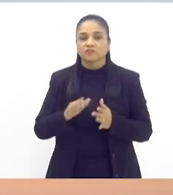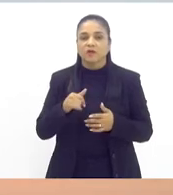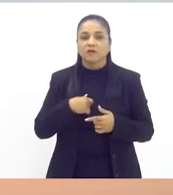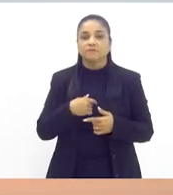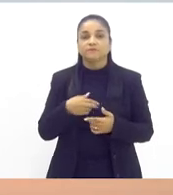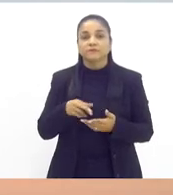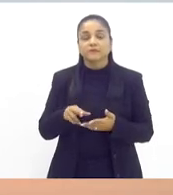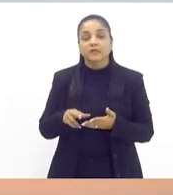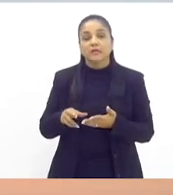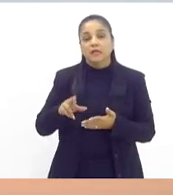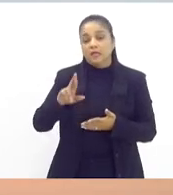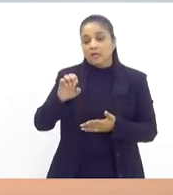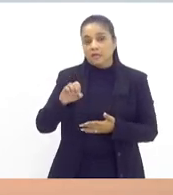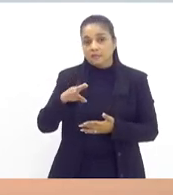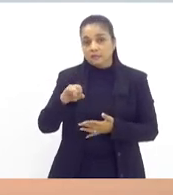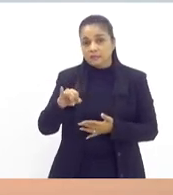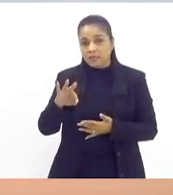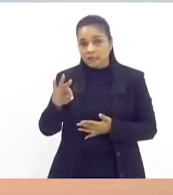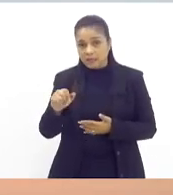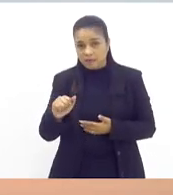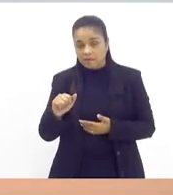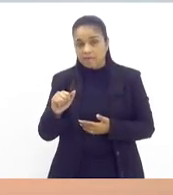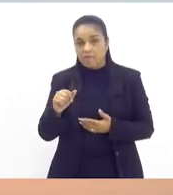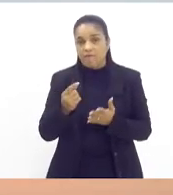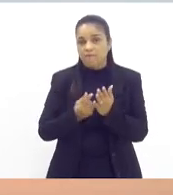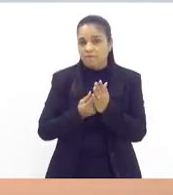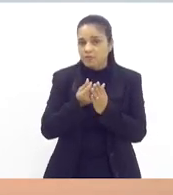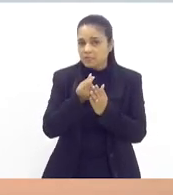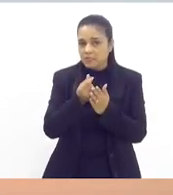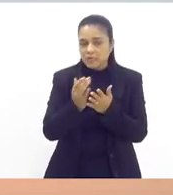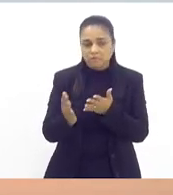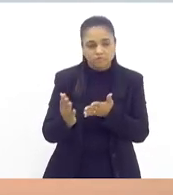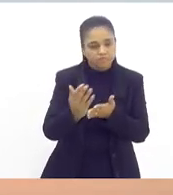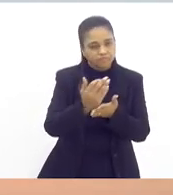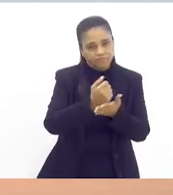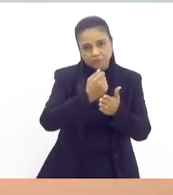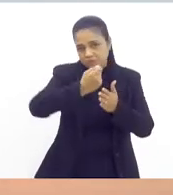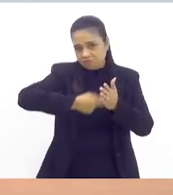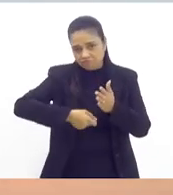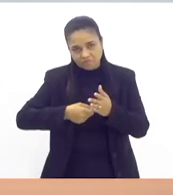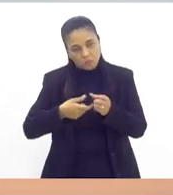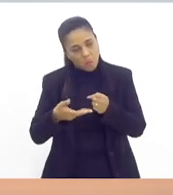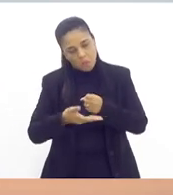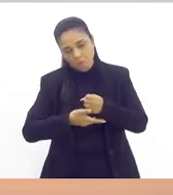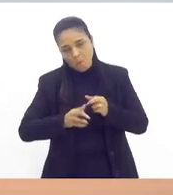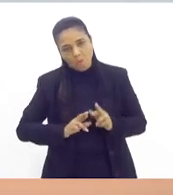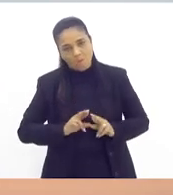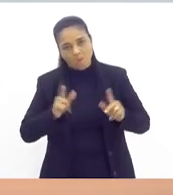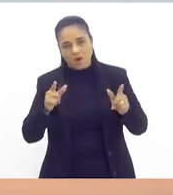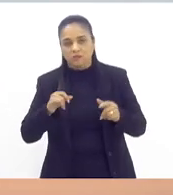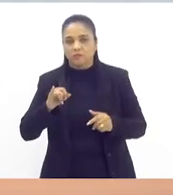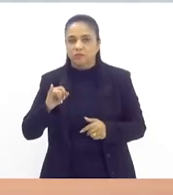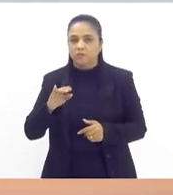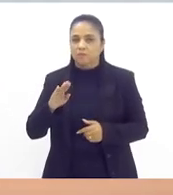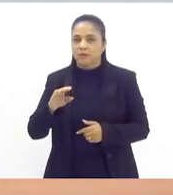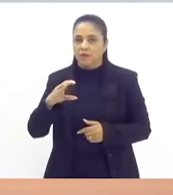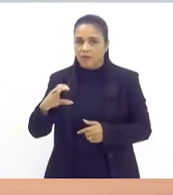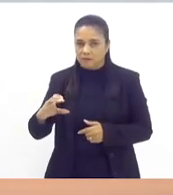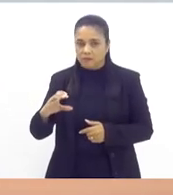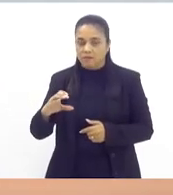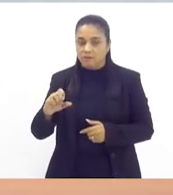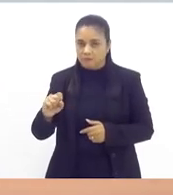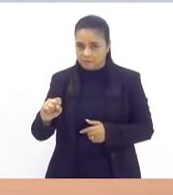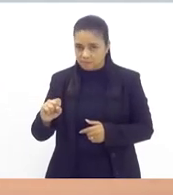receita financeira não será tributada. Tá? Queria deixar claro. Receita financeira não é base de BS e CBS.